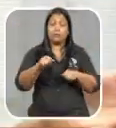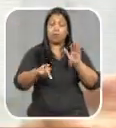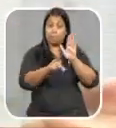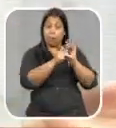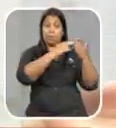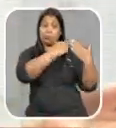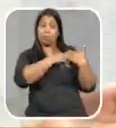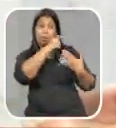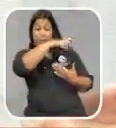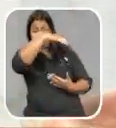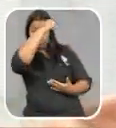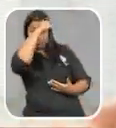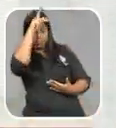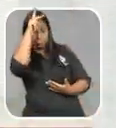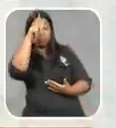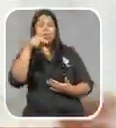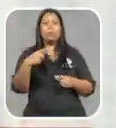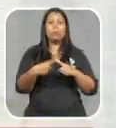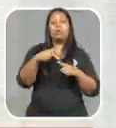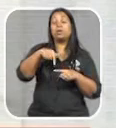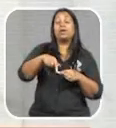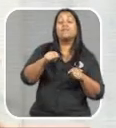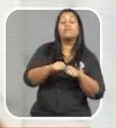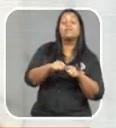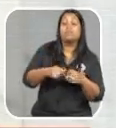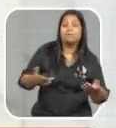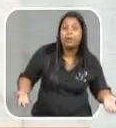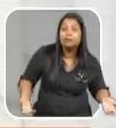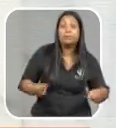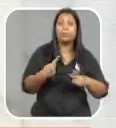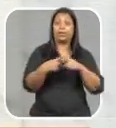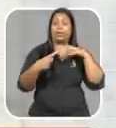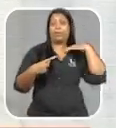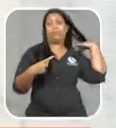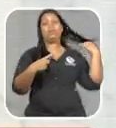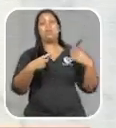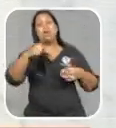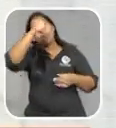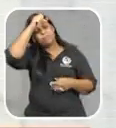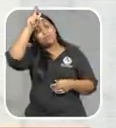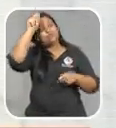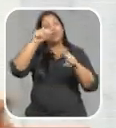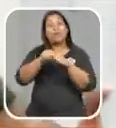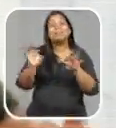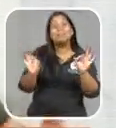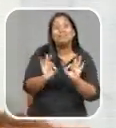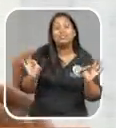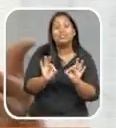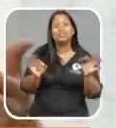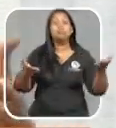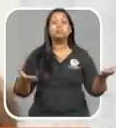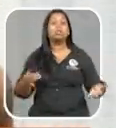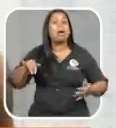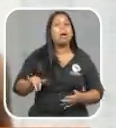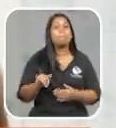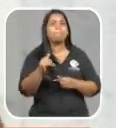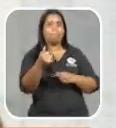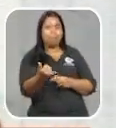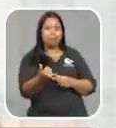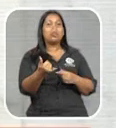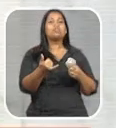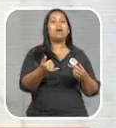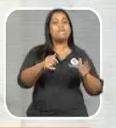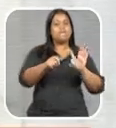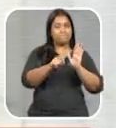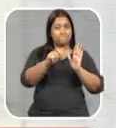espaço de debate sobre esse tema e às vezes acontece de sensibilizar a sociedade e muda o governo para fazer. Então, acho que o Poder